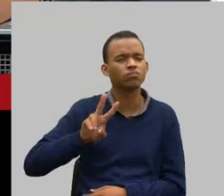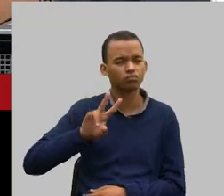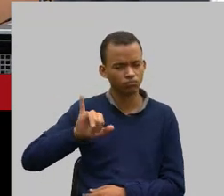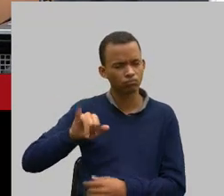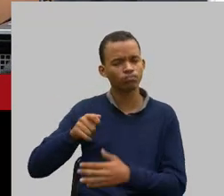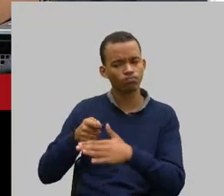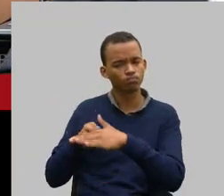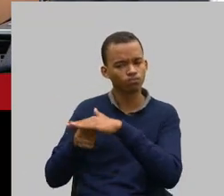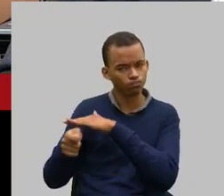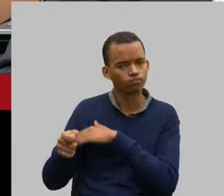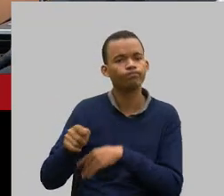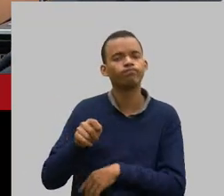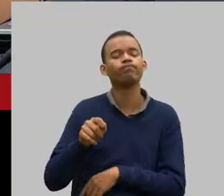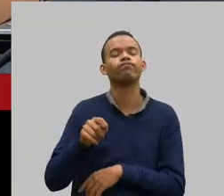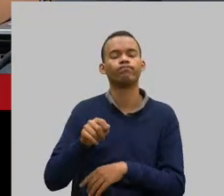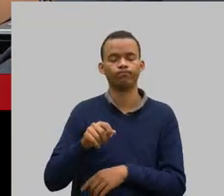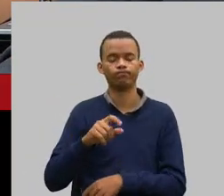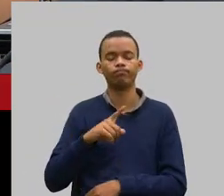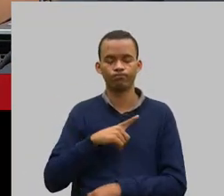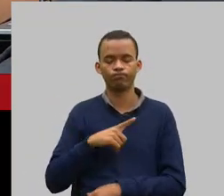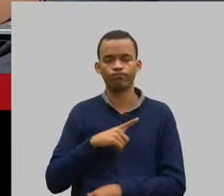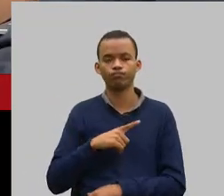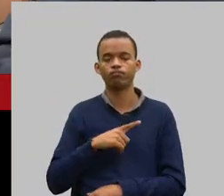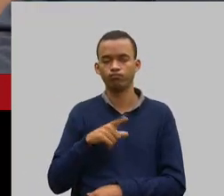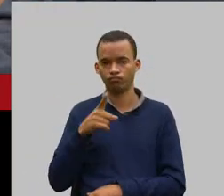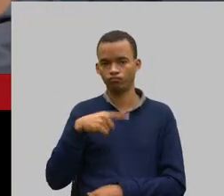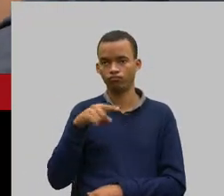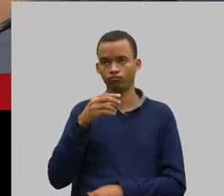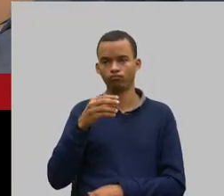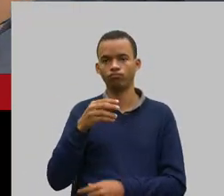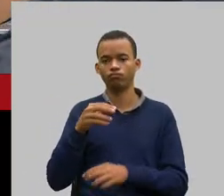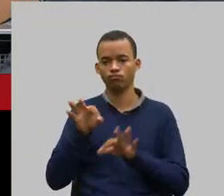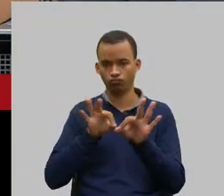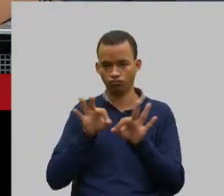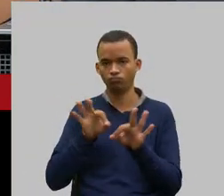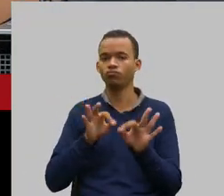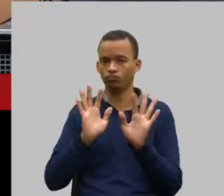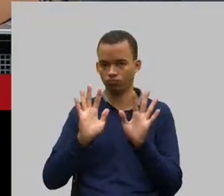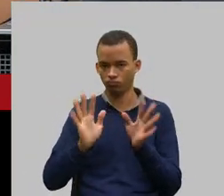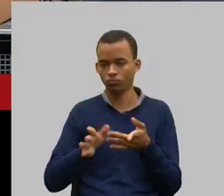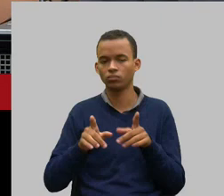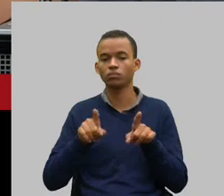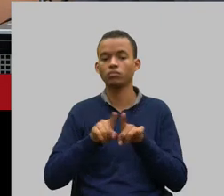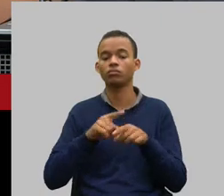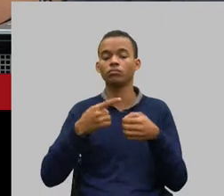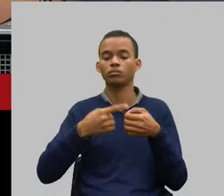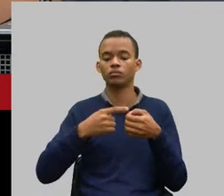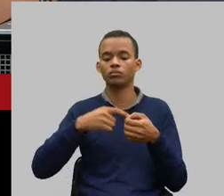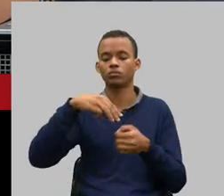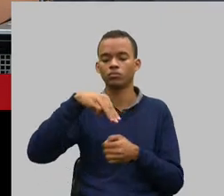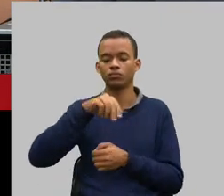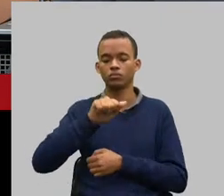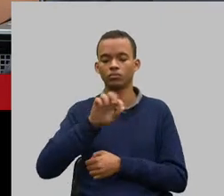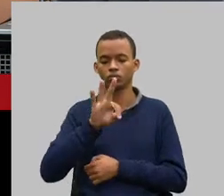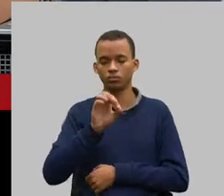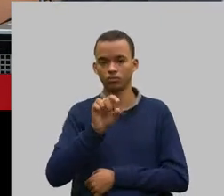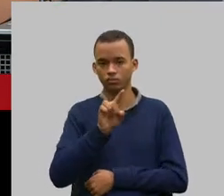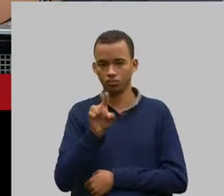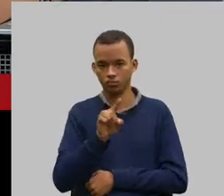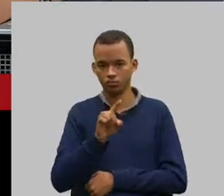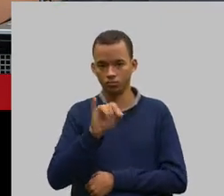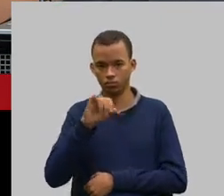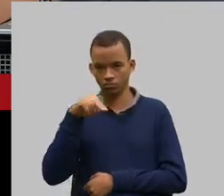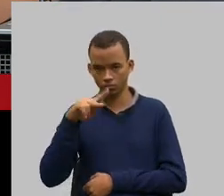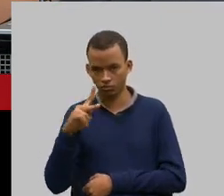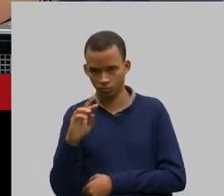radar eh registrar Matozinhos recebeu aí grandes investimentos eh o